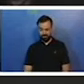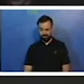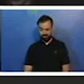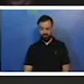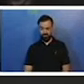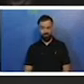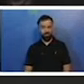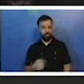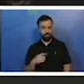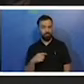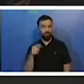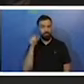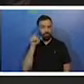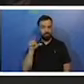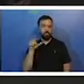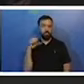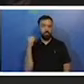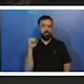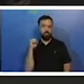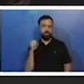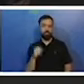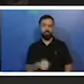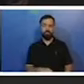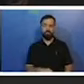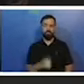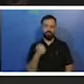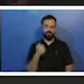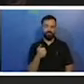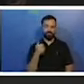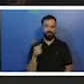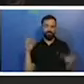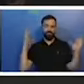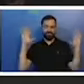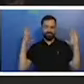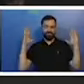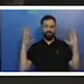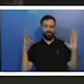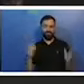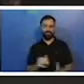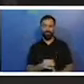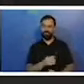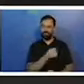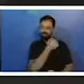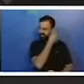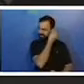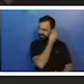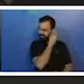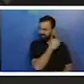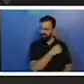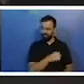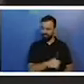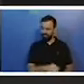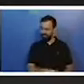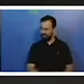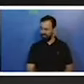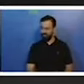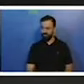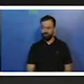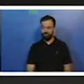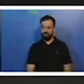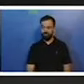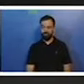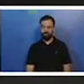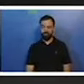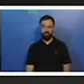6 8 10 segundos que pegar oito aí tá bom né bom tá bom não né você tá tendo uma agilidade muito boa viu Professor